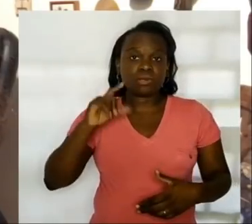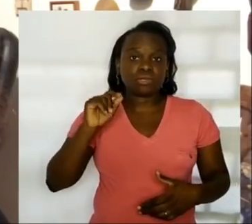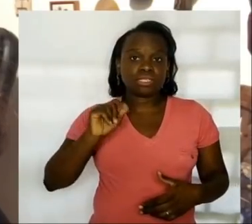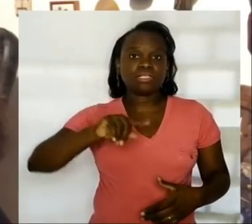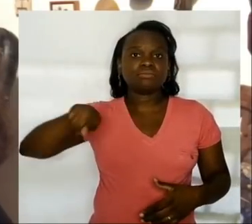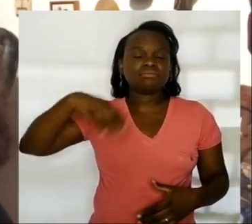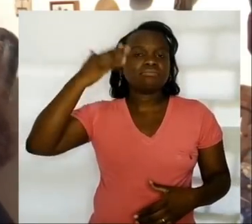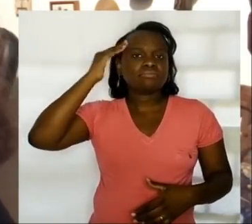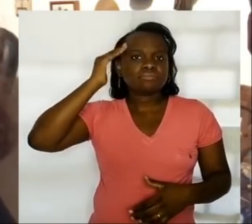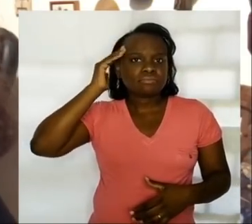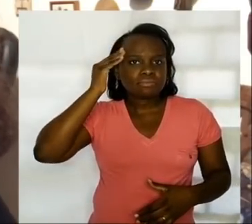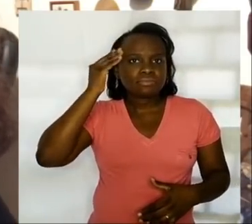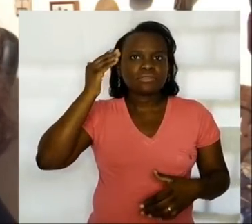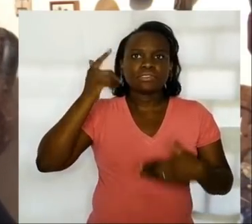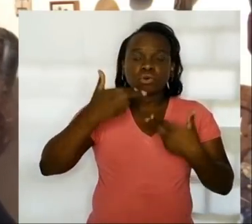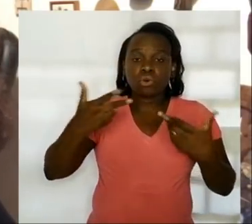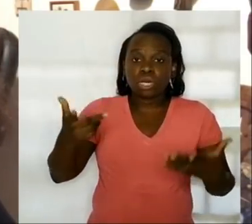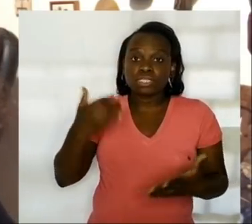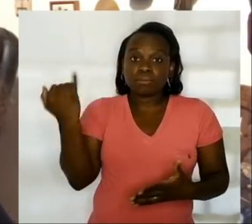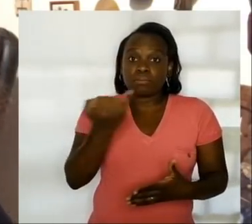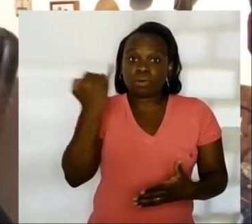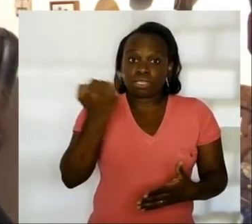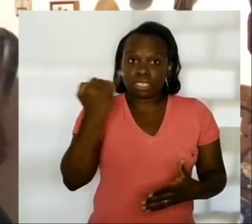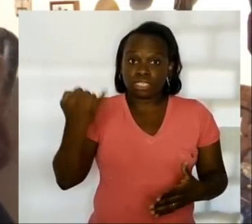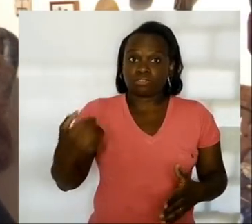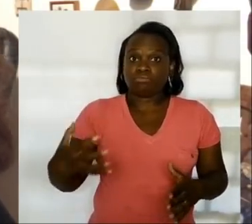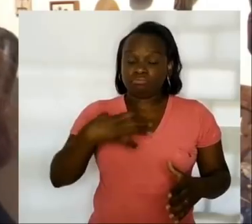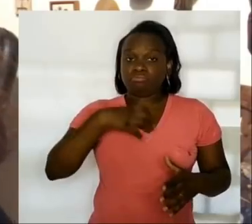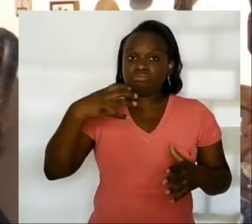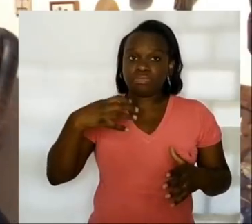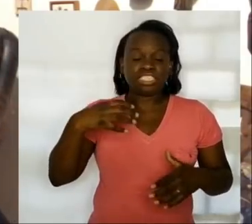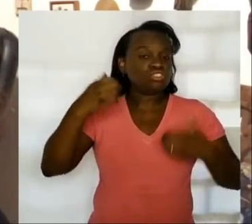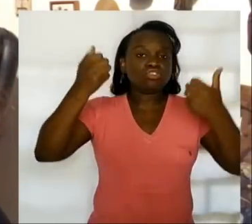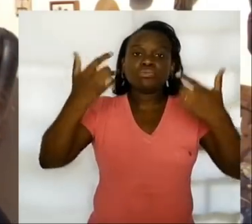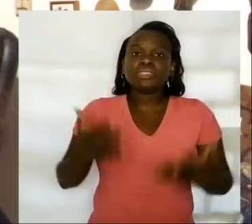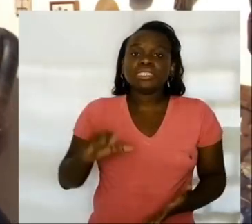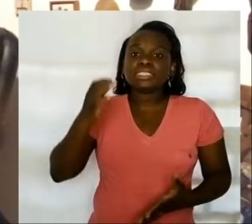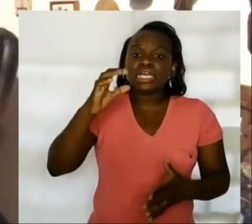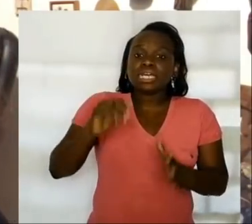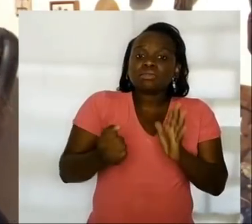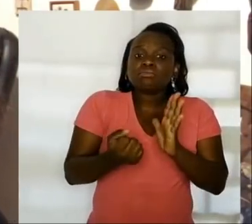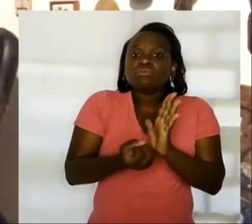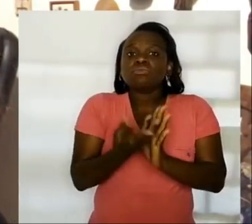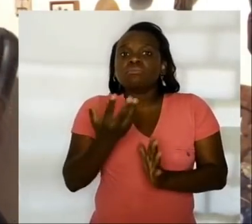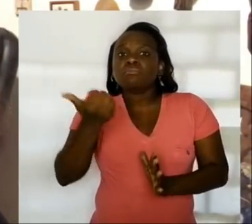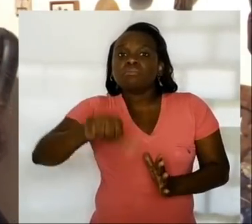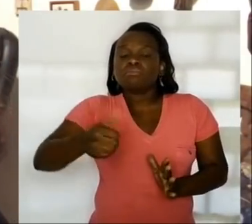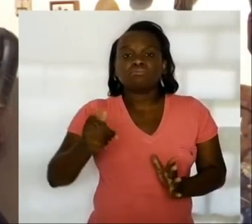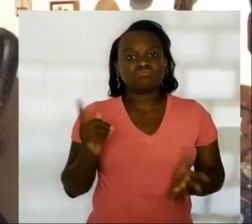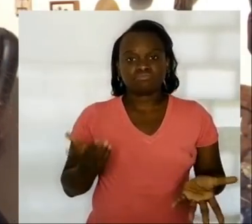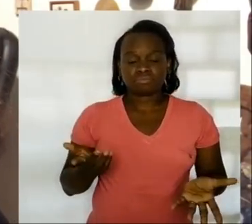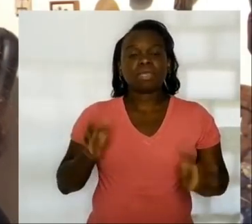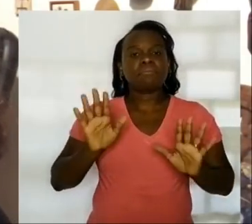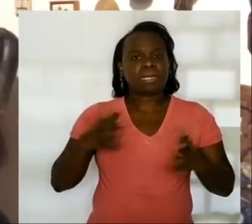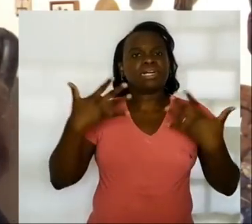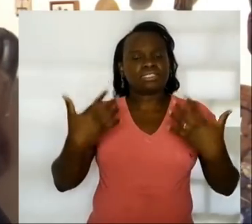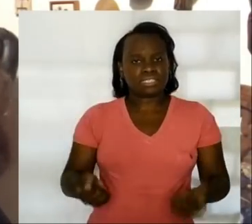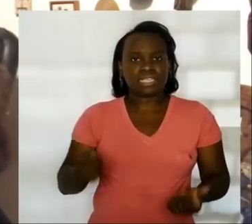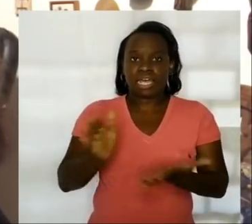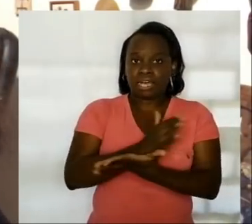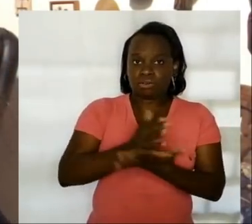do mundo têm destacado, entendemos que medidas de fator de impacto pouco dizem da qualidade da ciência,